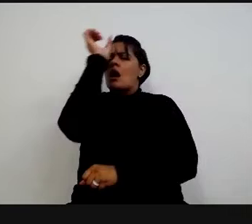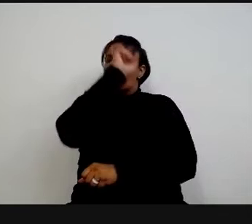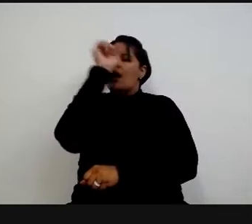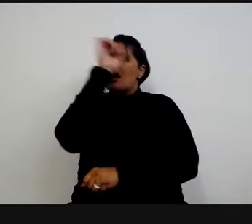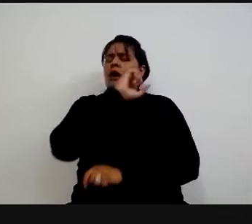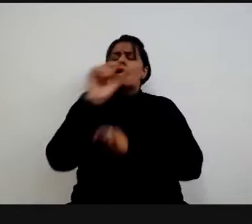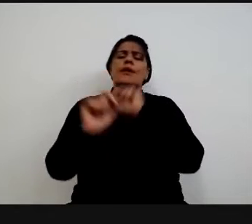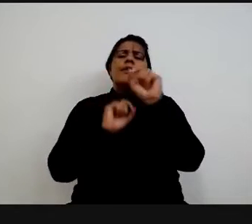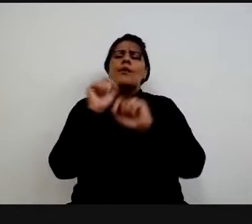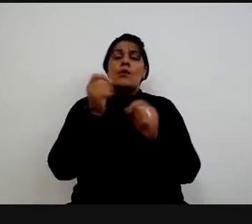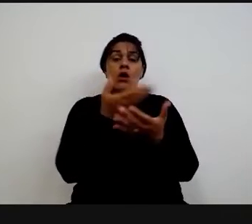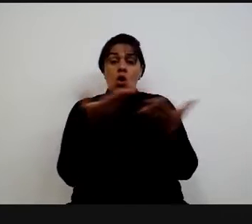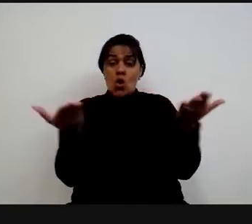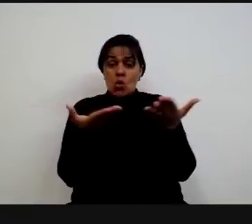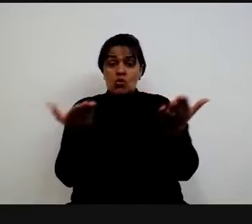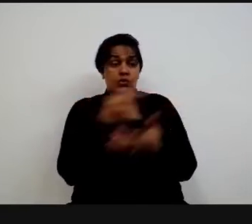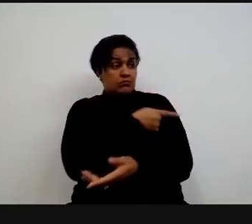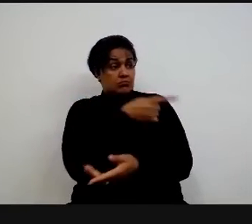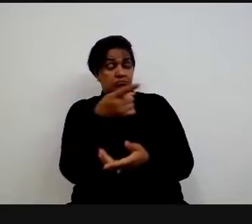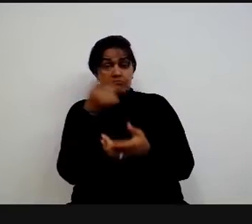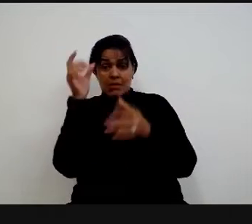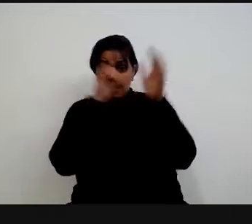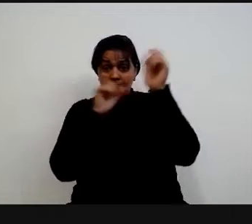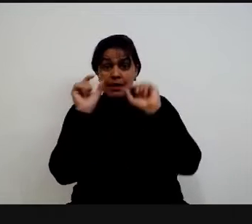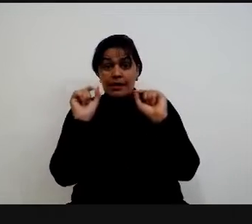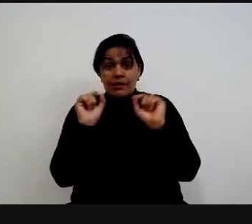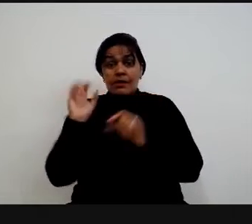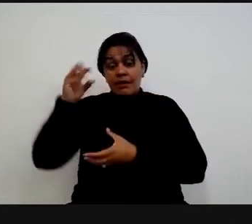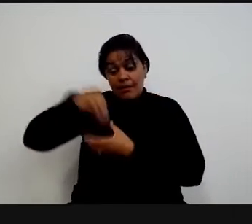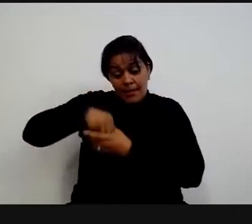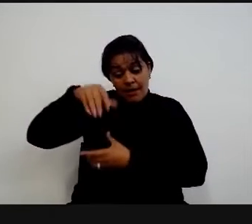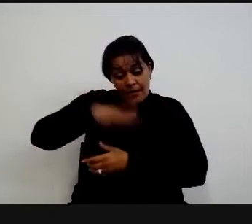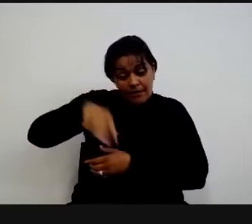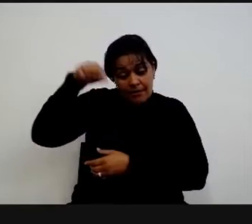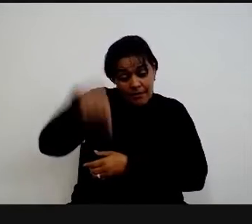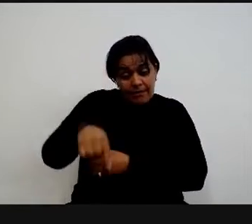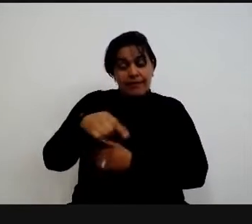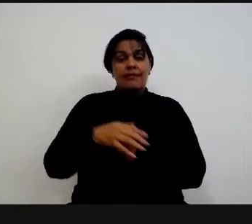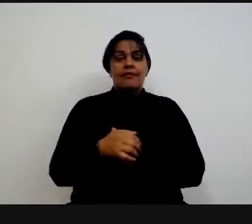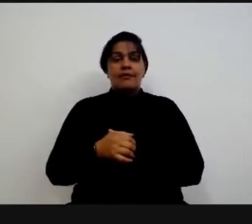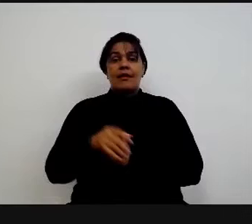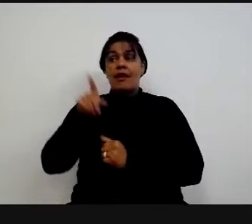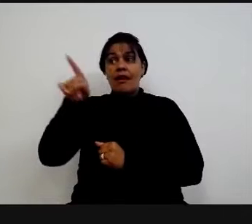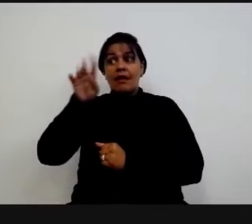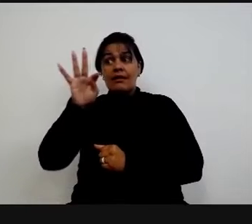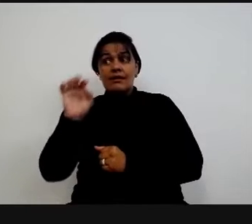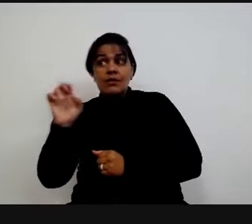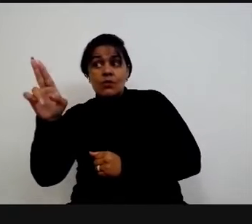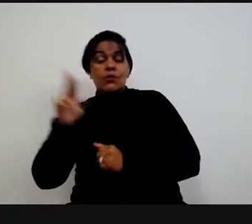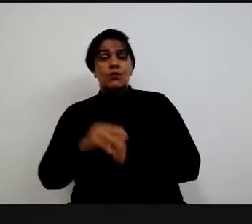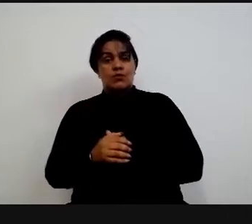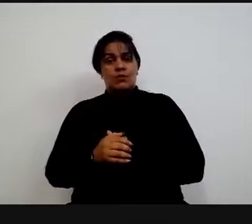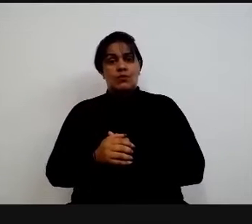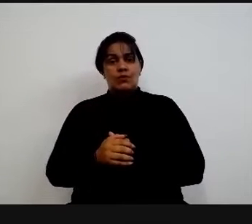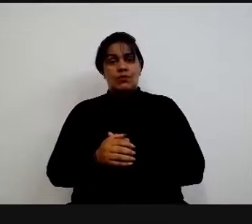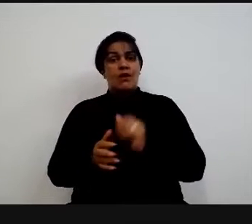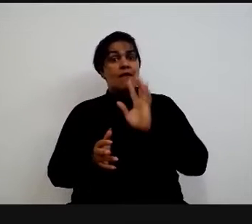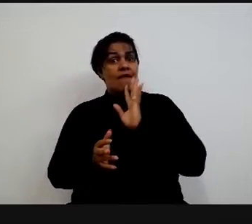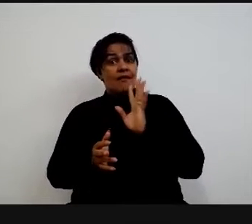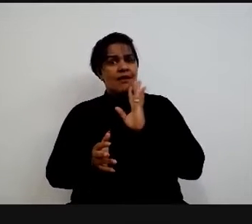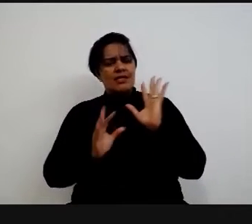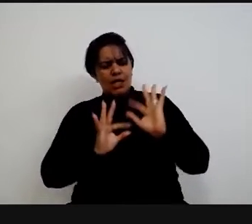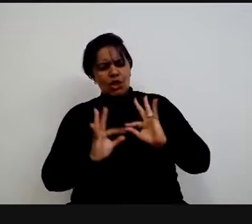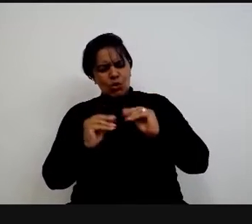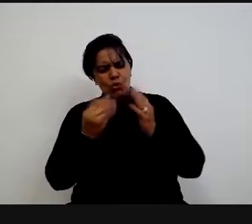aqui, que vocês mostraram conhecimento, aprenderam aqui dentro. Aprenderam lá no TCU. para conhecer o